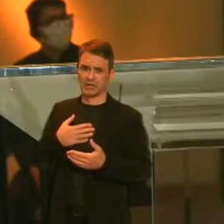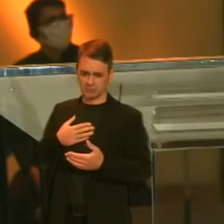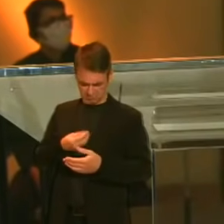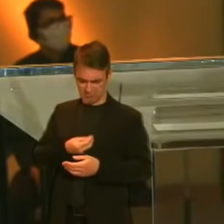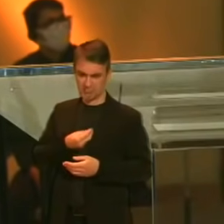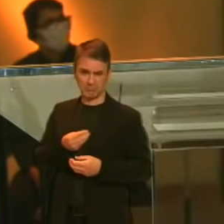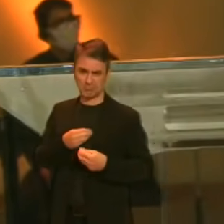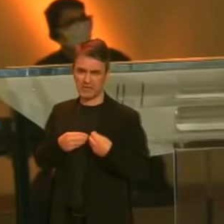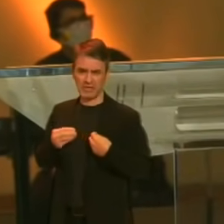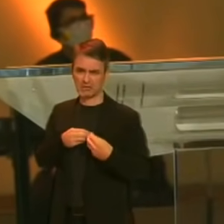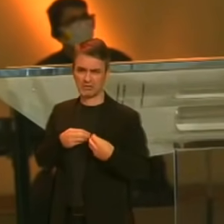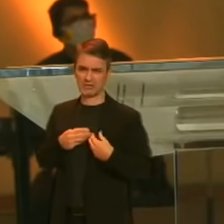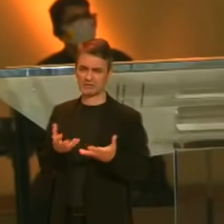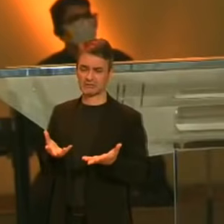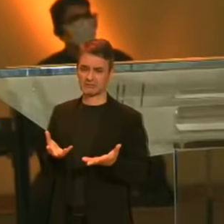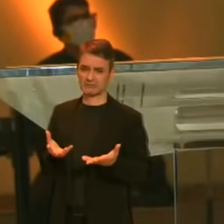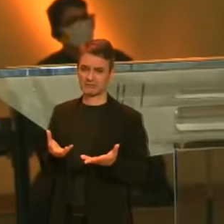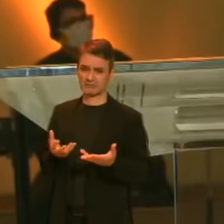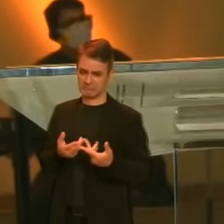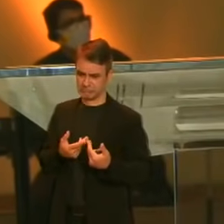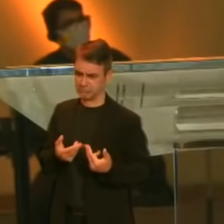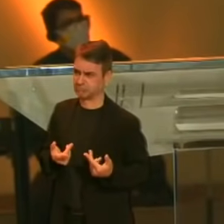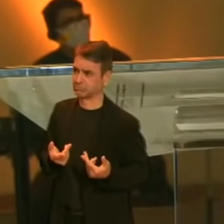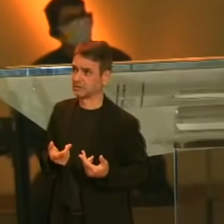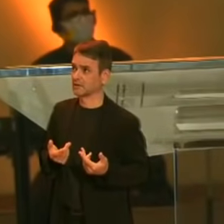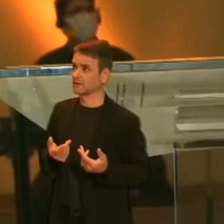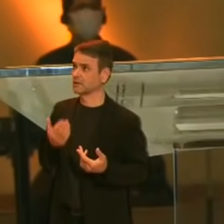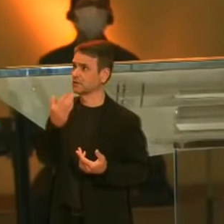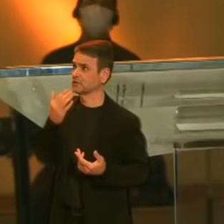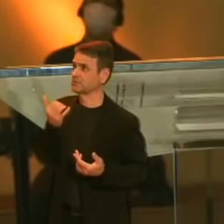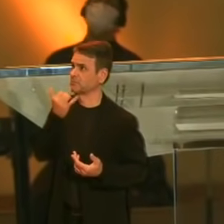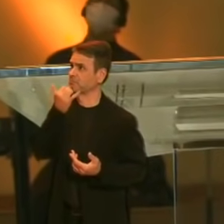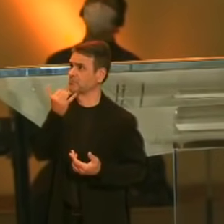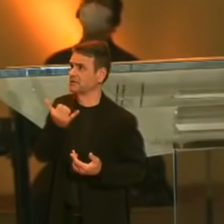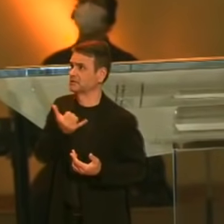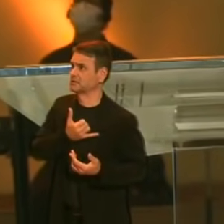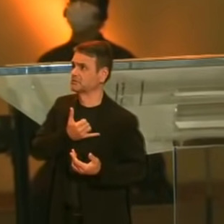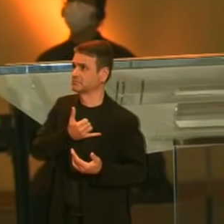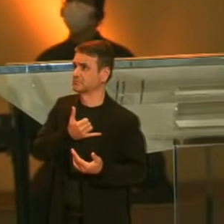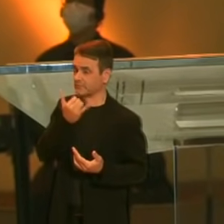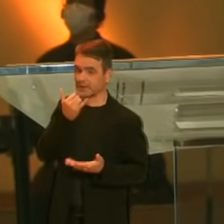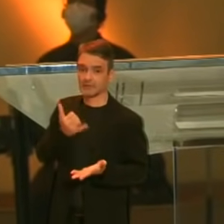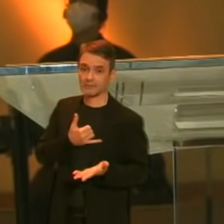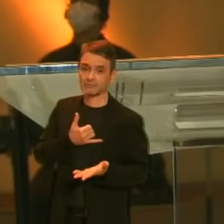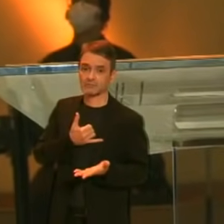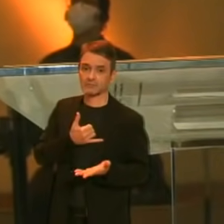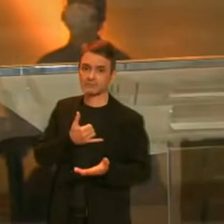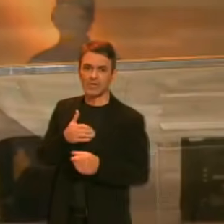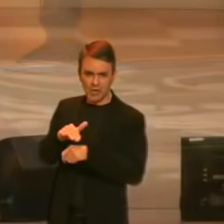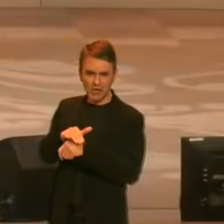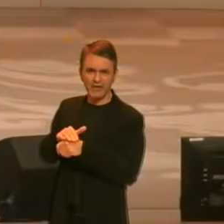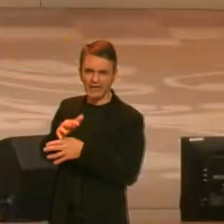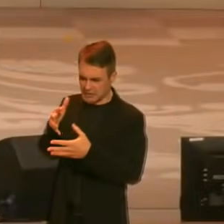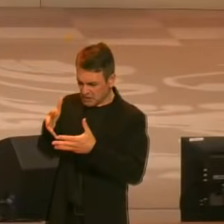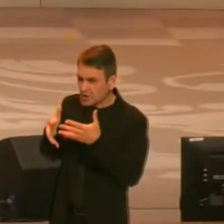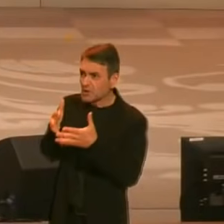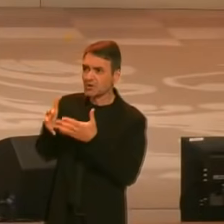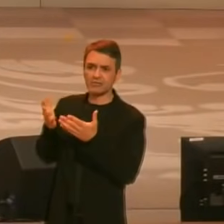pecador, e eu peço perdão pelos meus pecados. Pode falando com suas palavras.